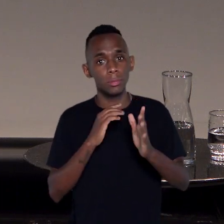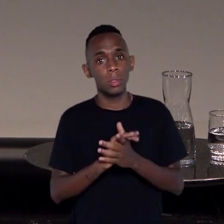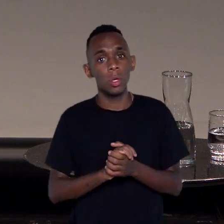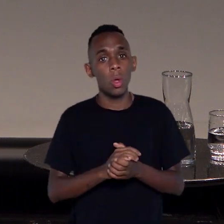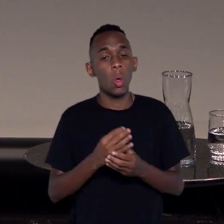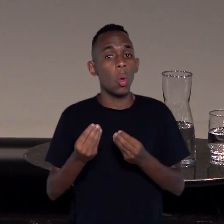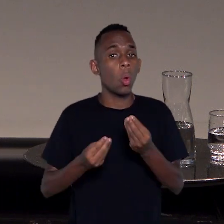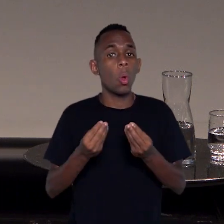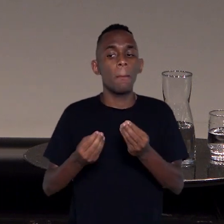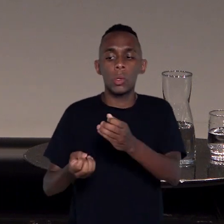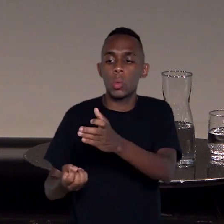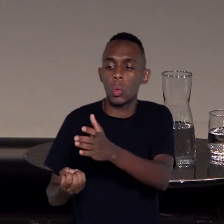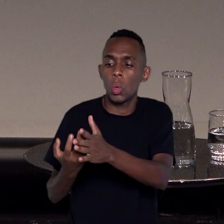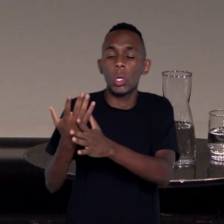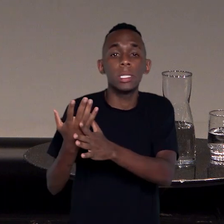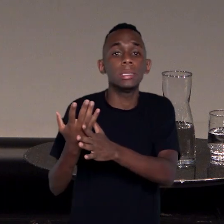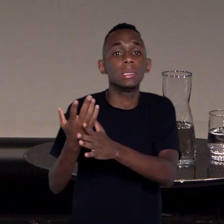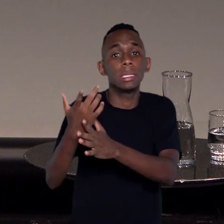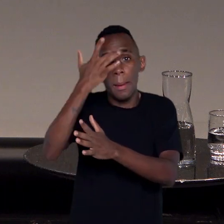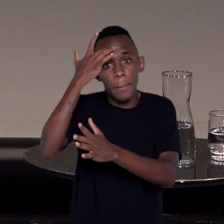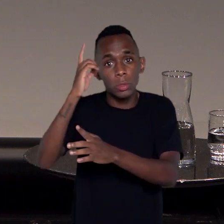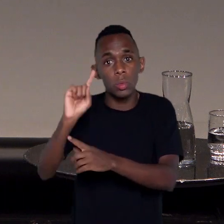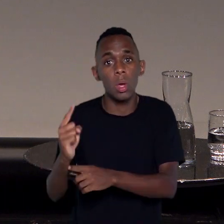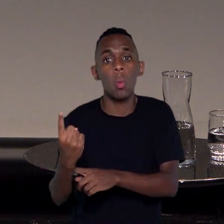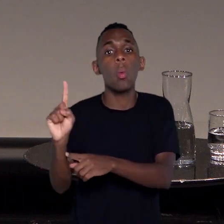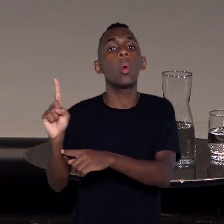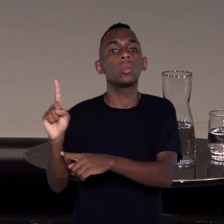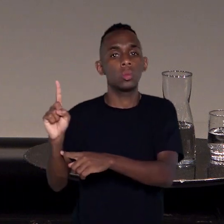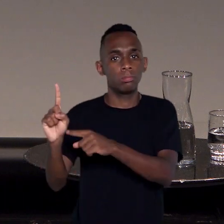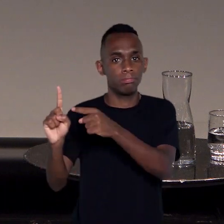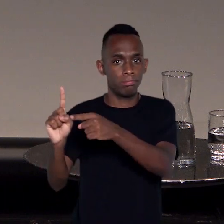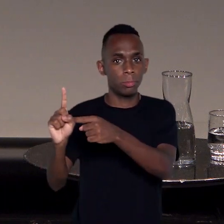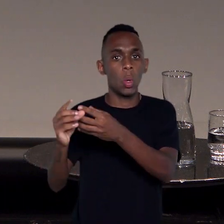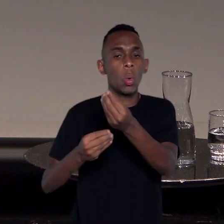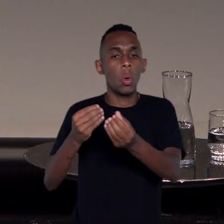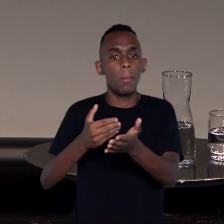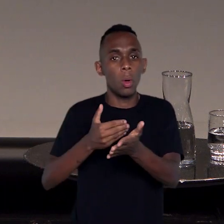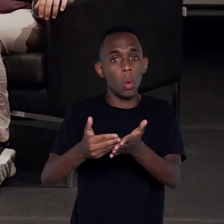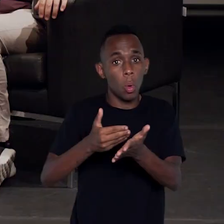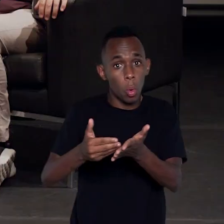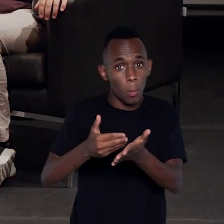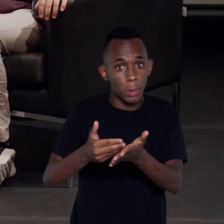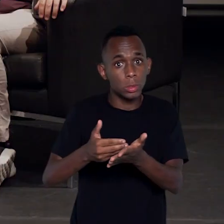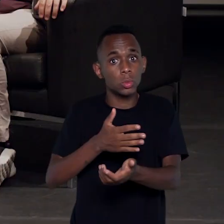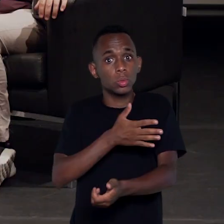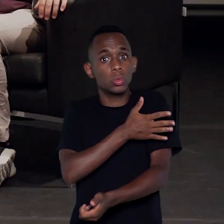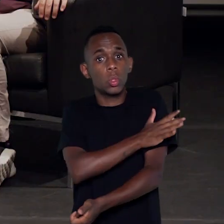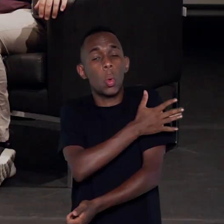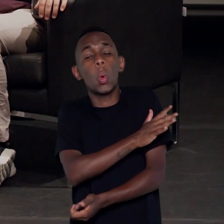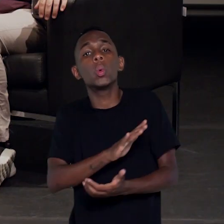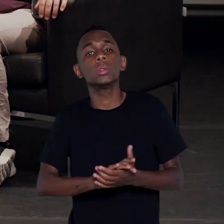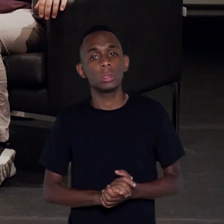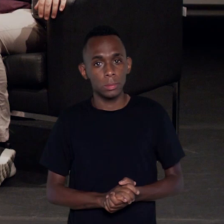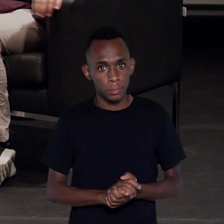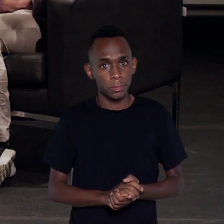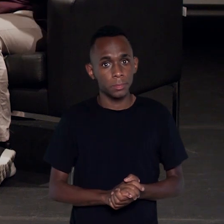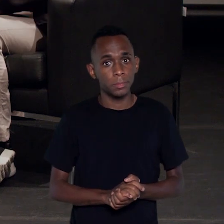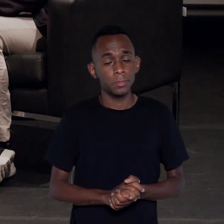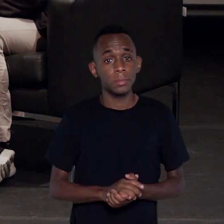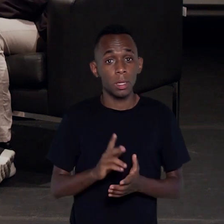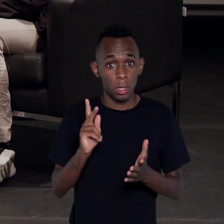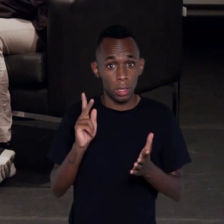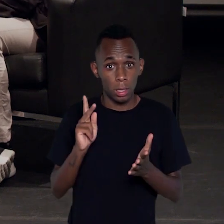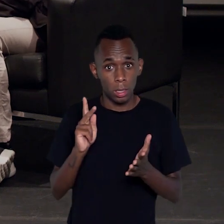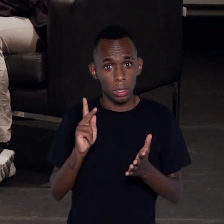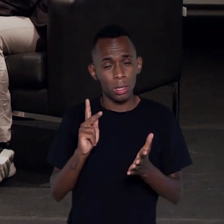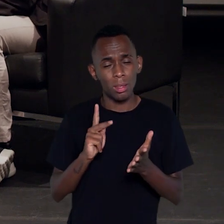misturo, a origem do outro, baseado no livro da Toni Morrison, A Origem do Racismo. A origem dos outros. Na